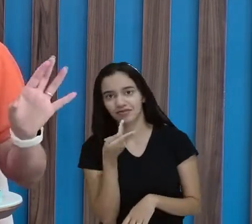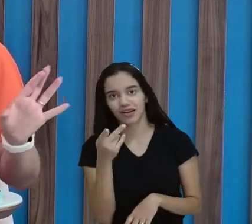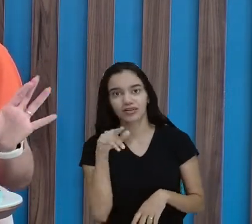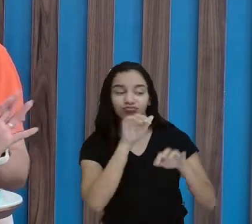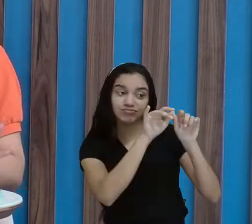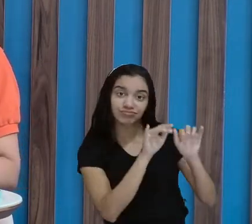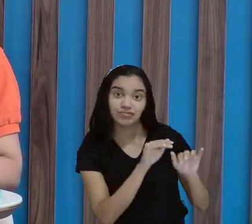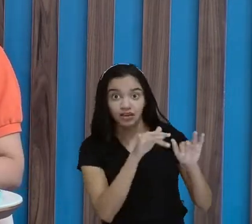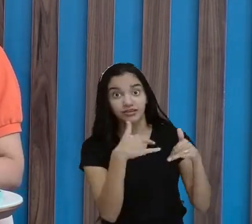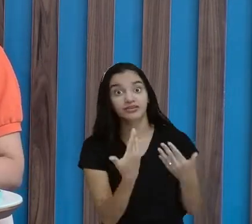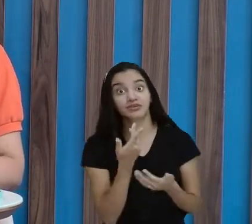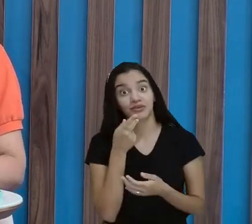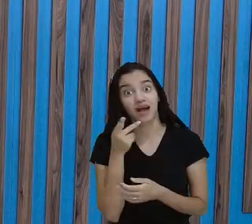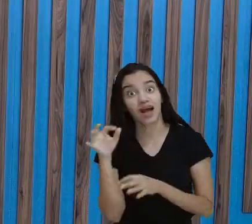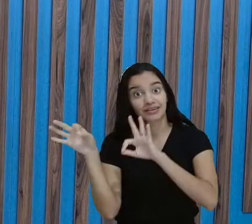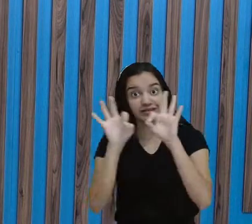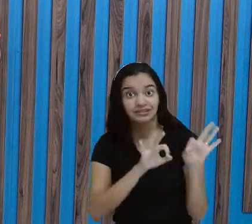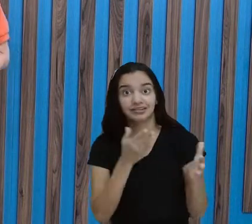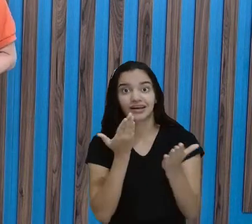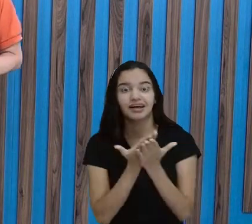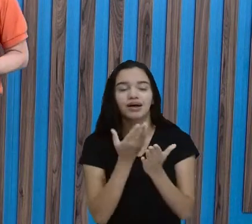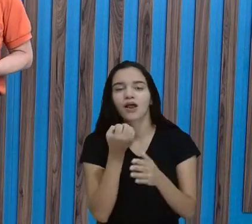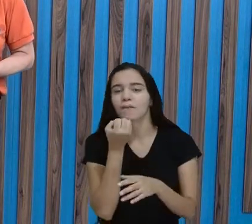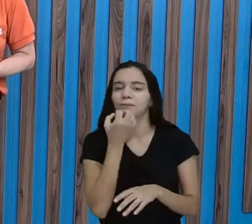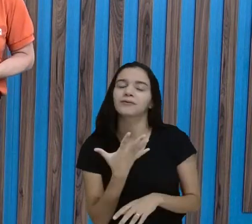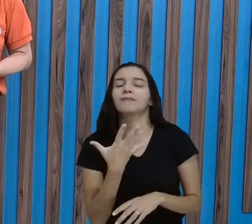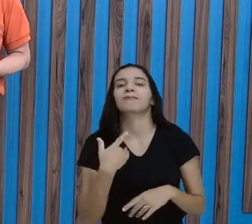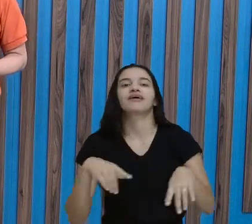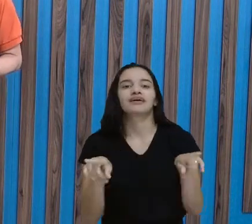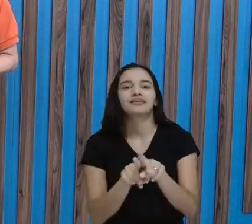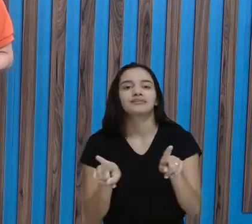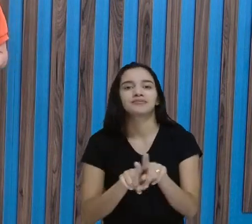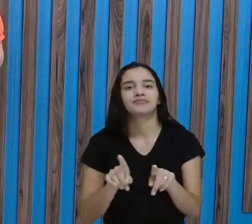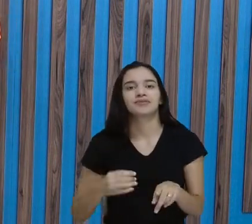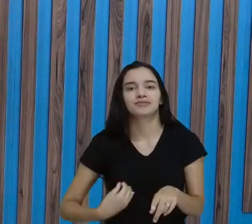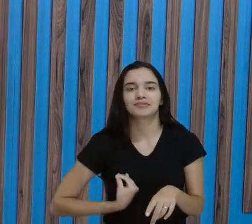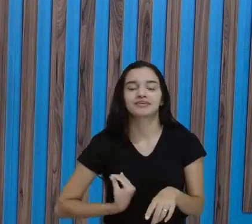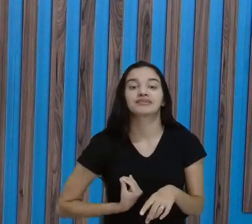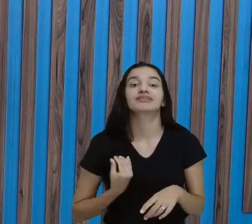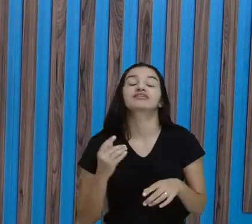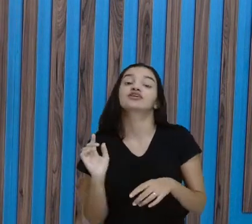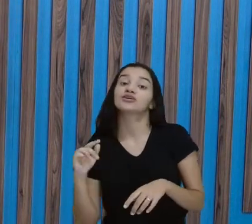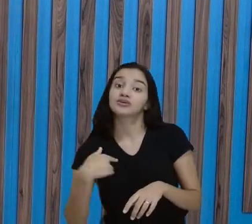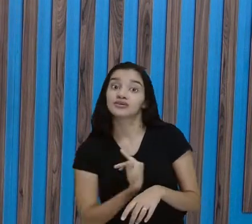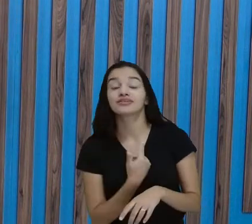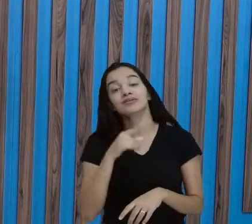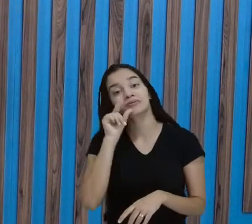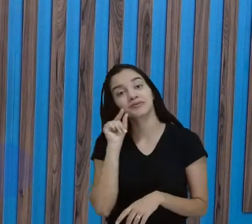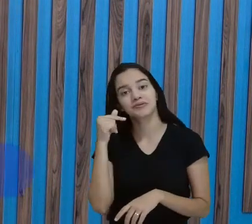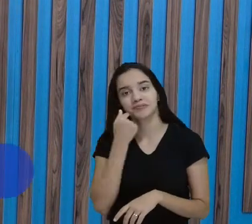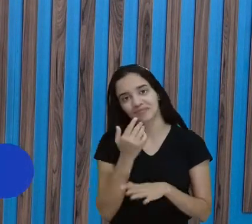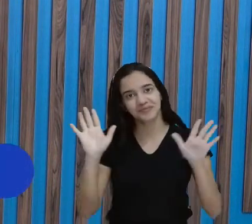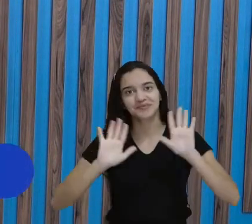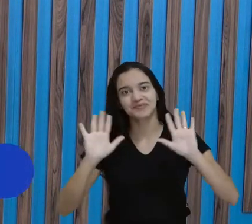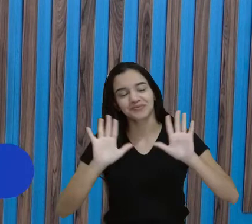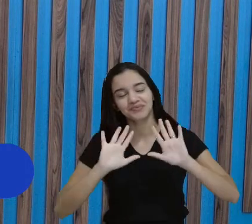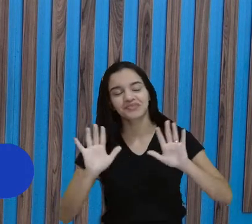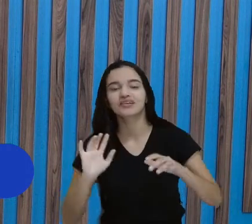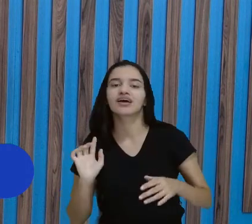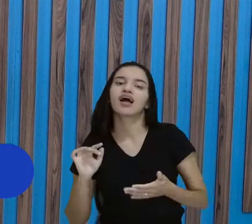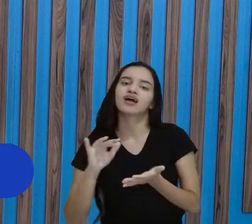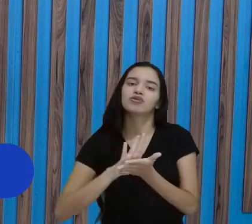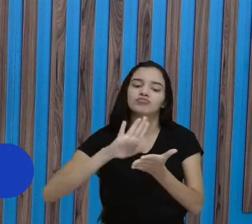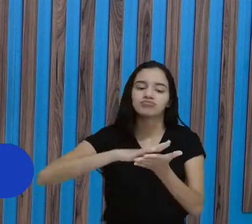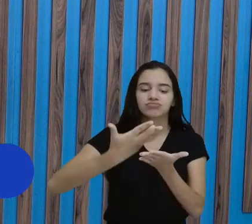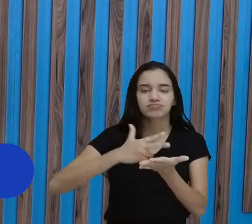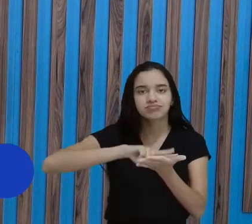aqui acompanhando a aula. Ah, legal. Muito bom. E também aqui presente com a gente no estúdio nós temos a Midian, que está fazendo um trabalho